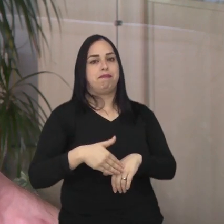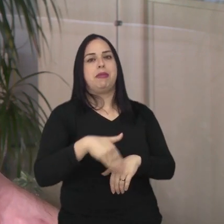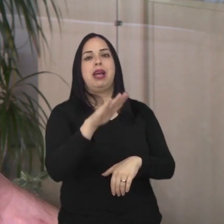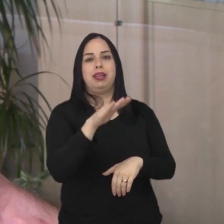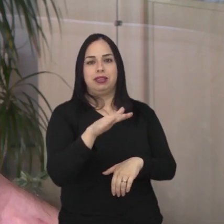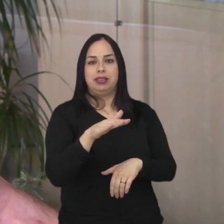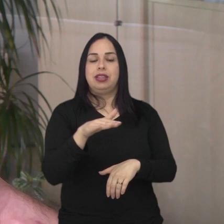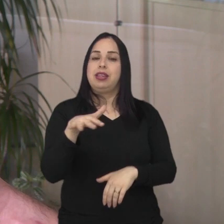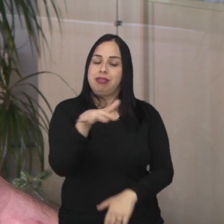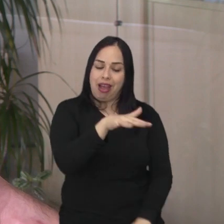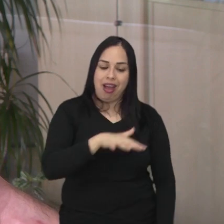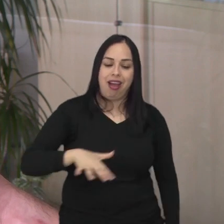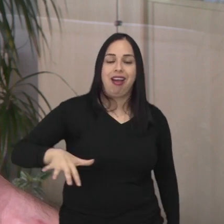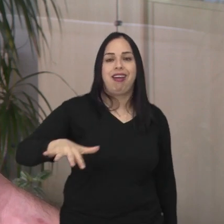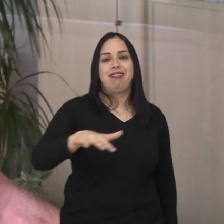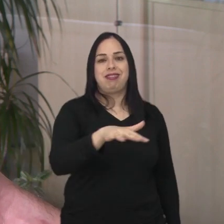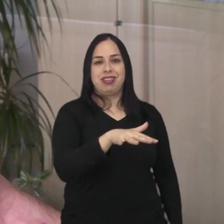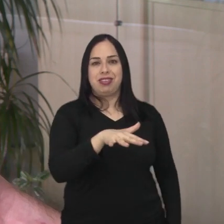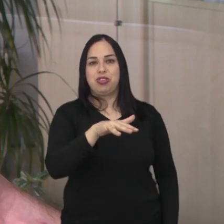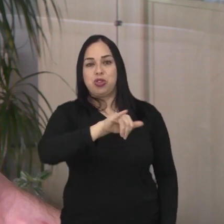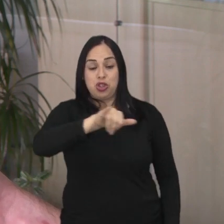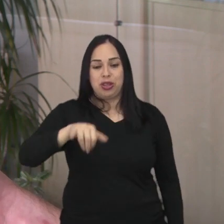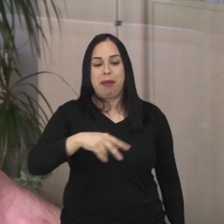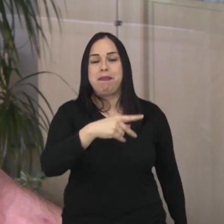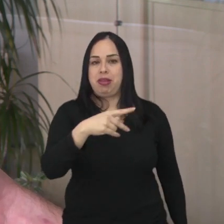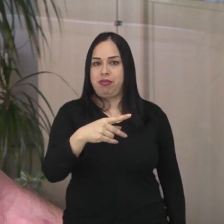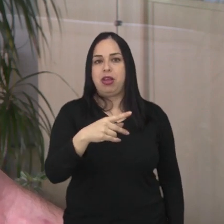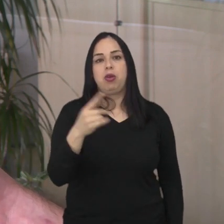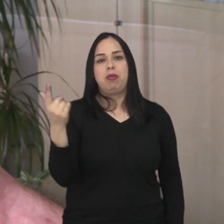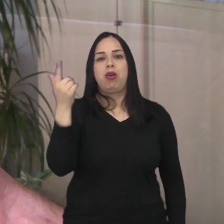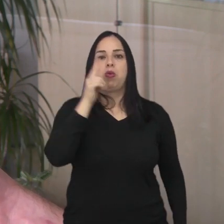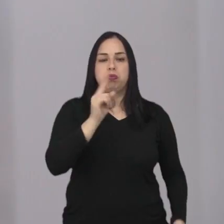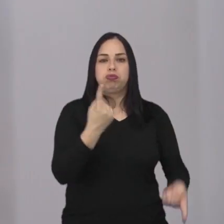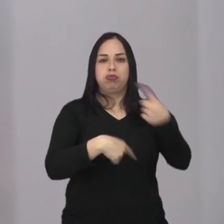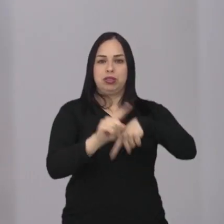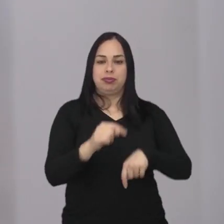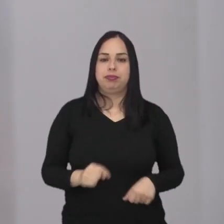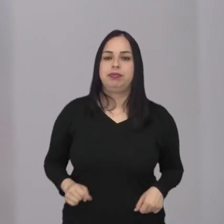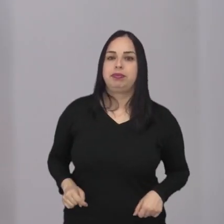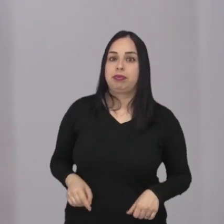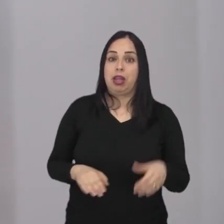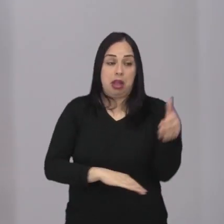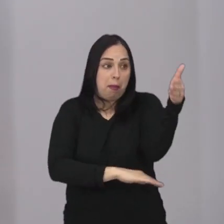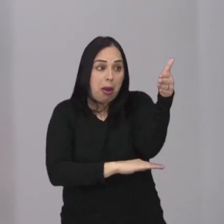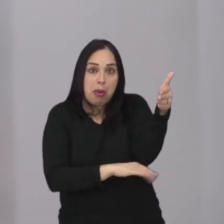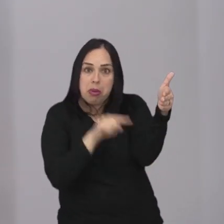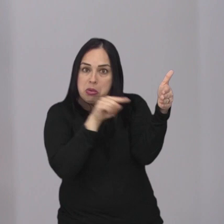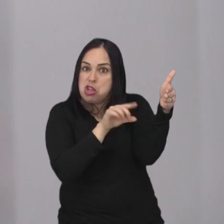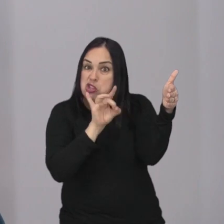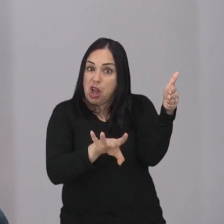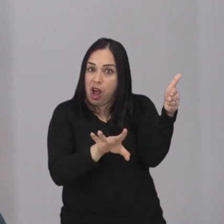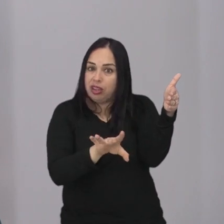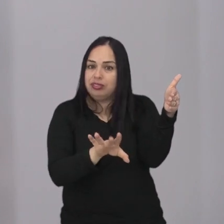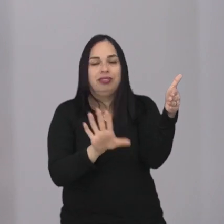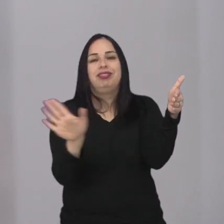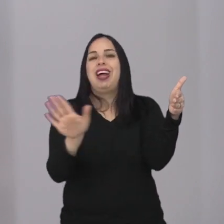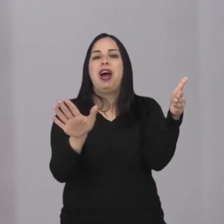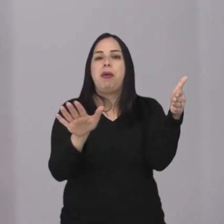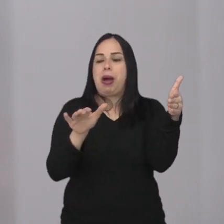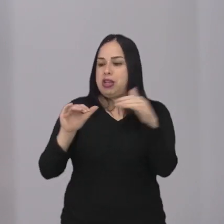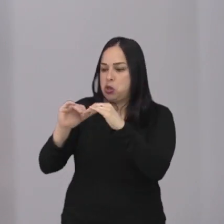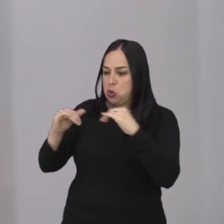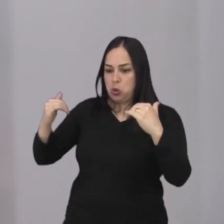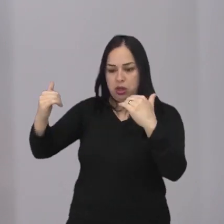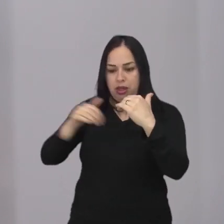todo. E, inclusive a área ali do Jardim Paulista vai ganhar também com isso. Não só na questão da hotelaria, mas também na questão